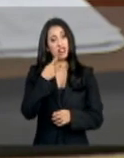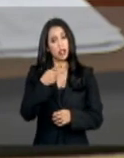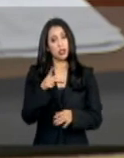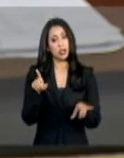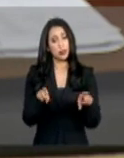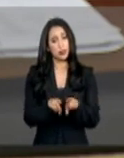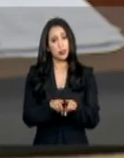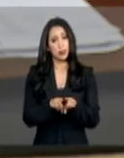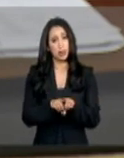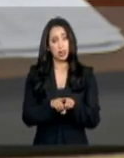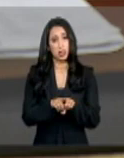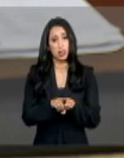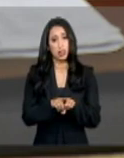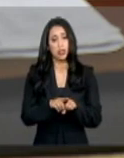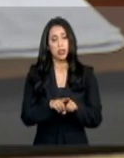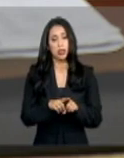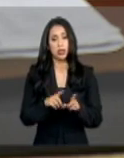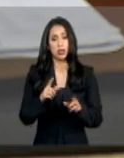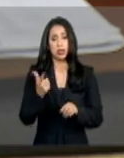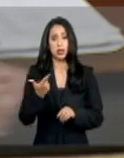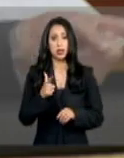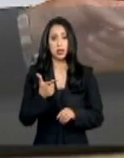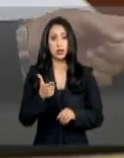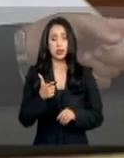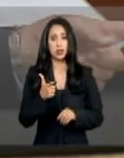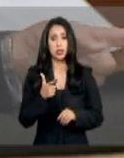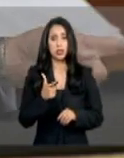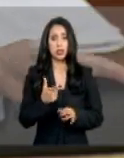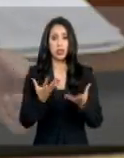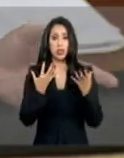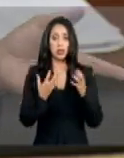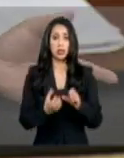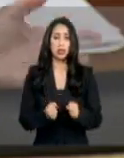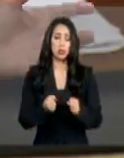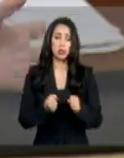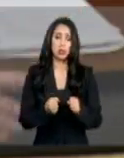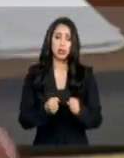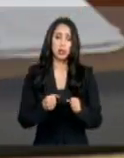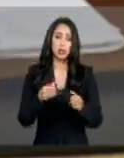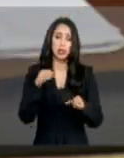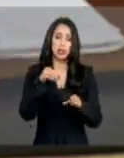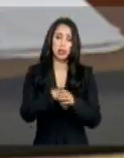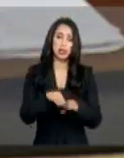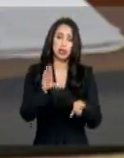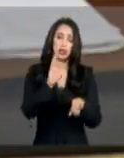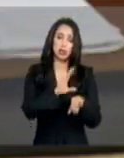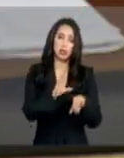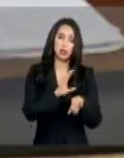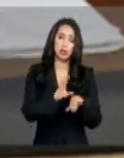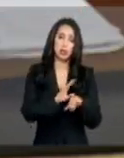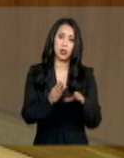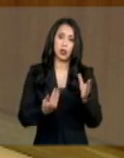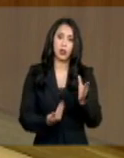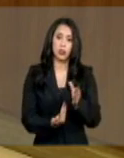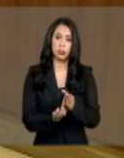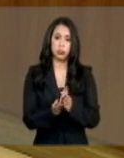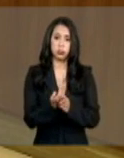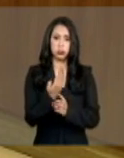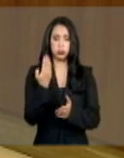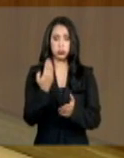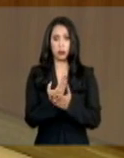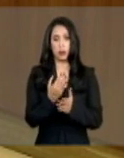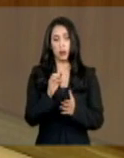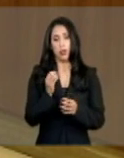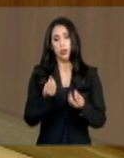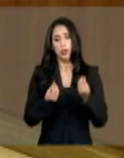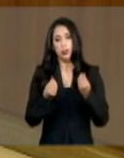não estão alcançados pela cláusula constitucional dados bancários como se o 12